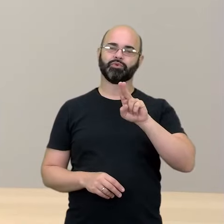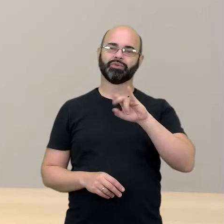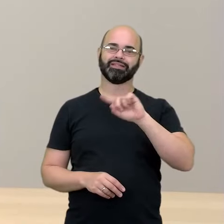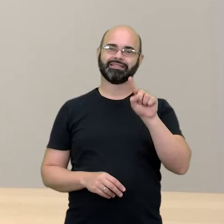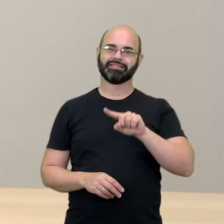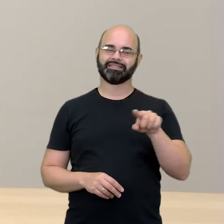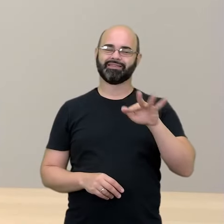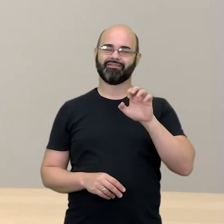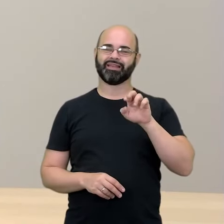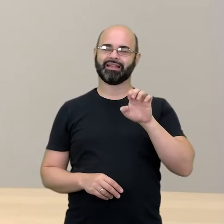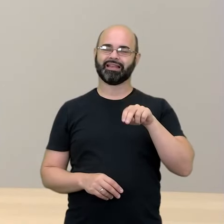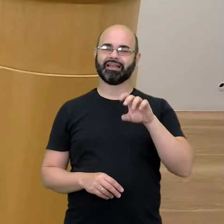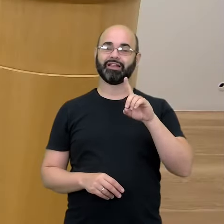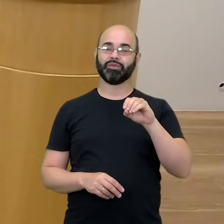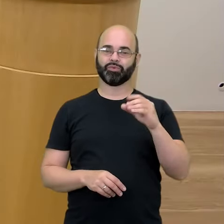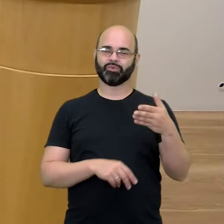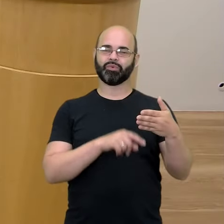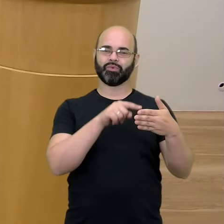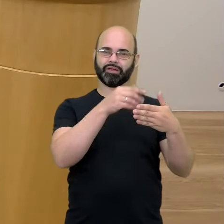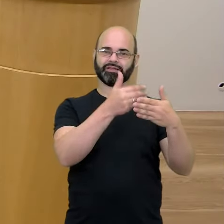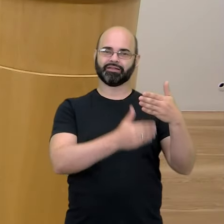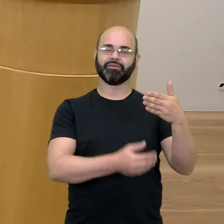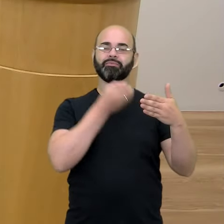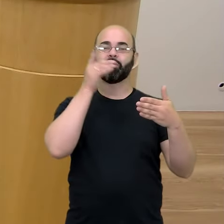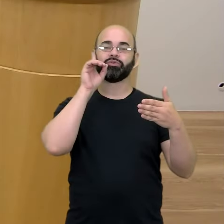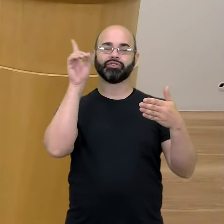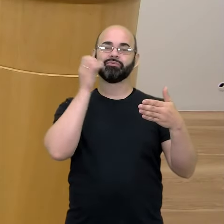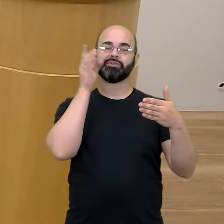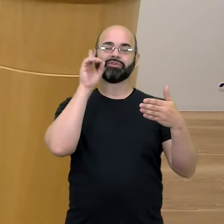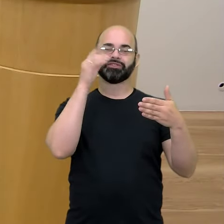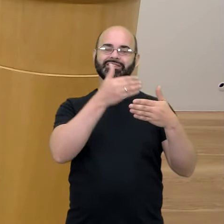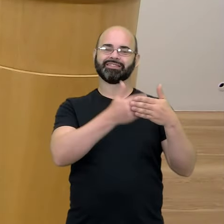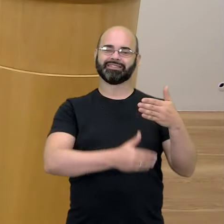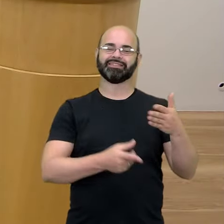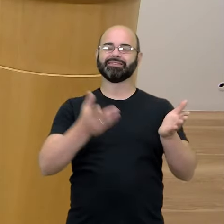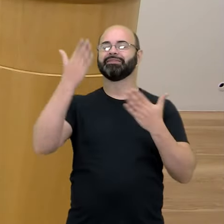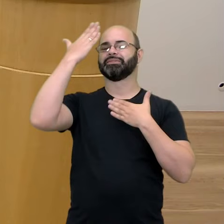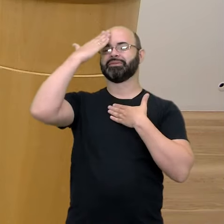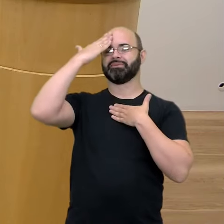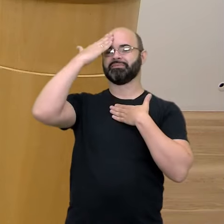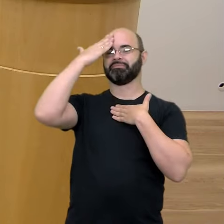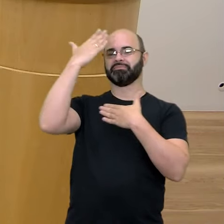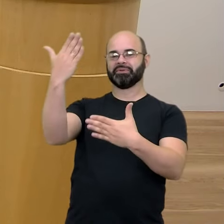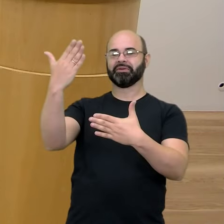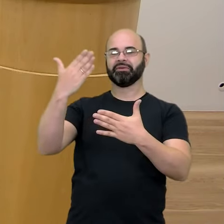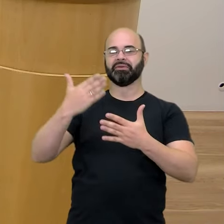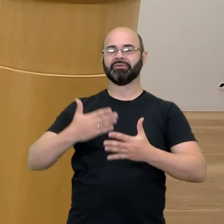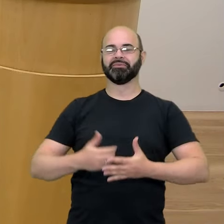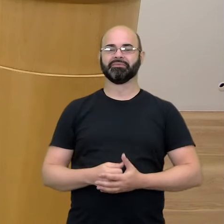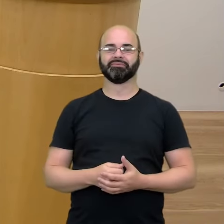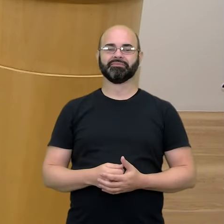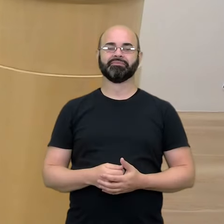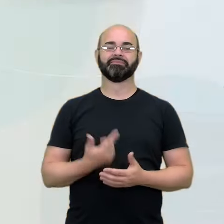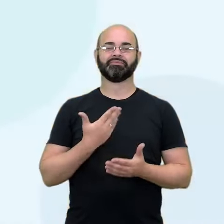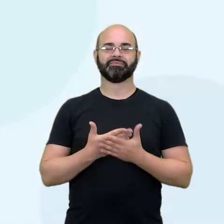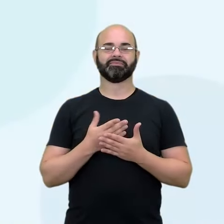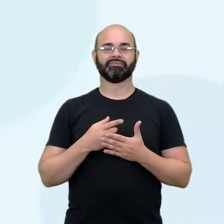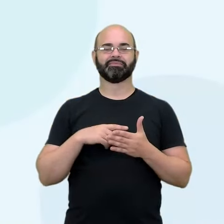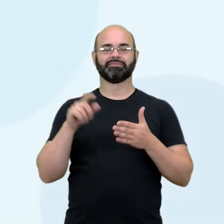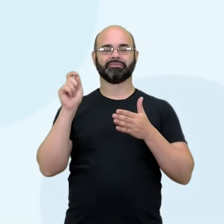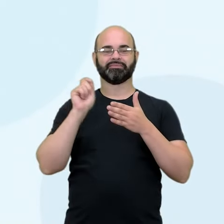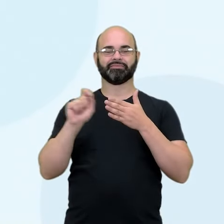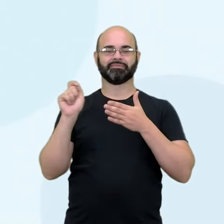ó, ligadinhos na aula. Obrigado, gente. Olha só, na nossa aula fizemos este roteiro. Olha aqui. Bacaninha. Introdução